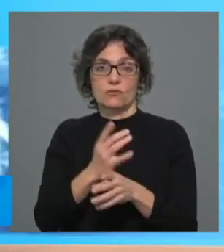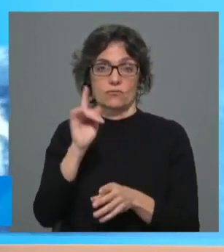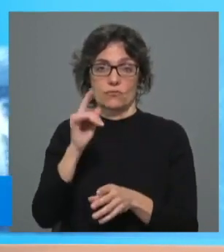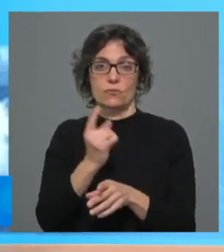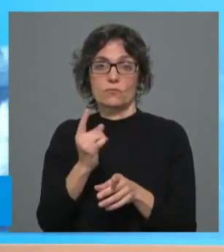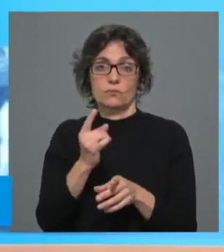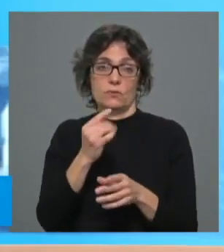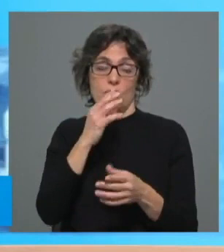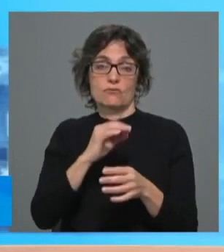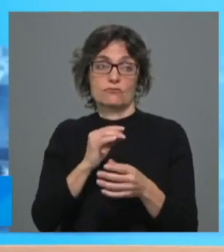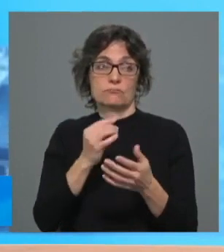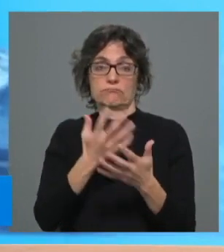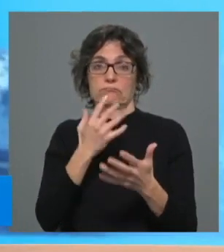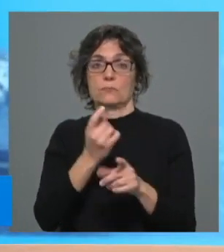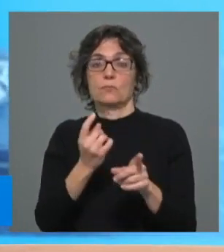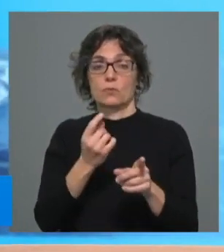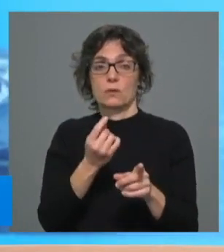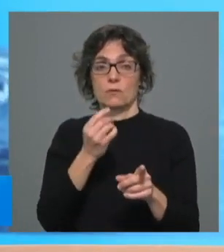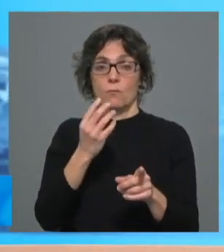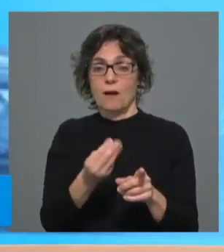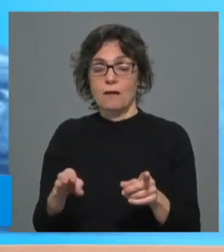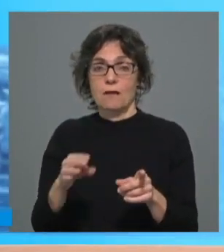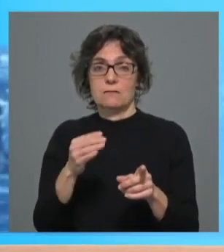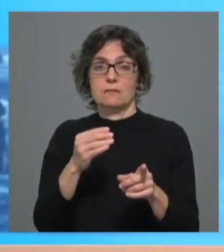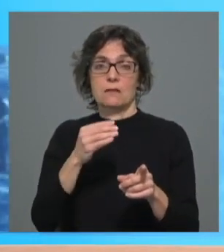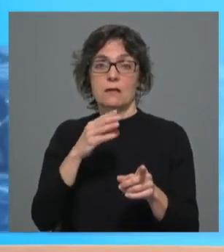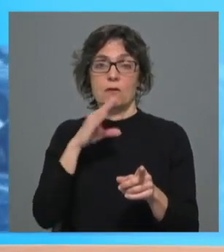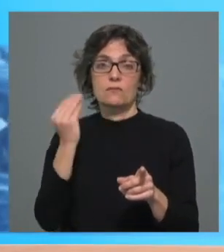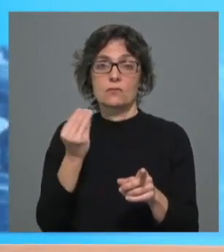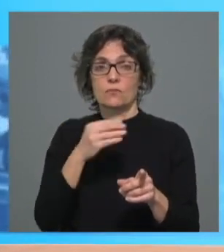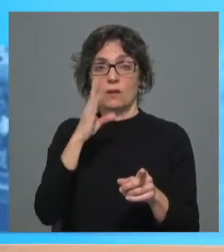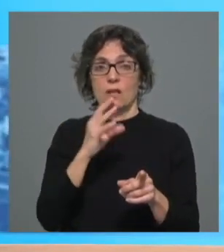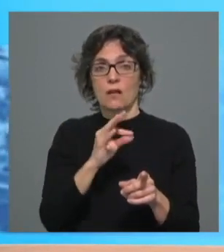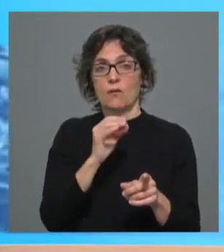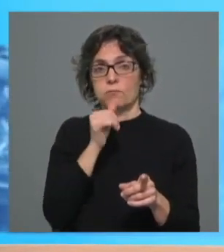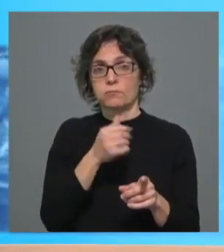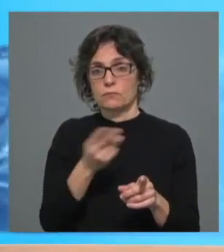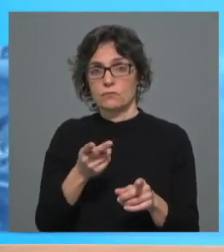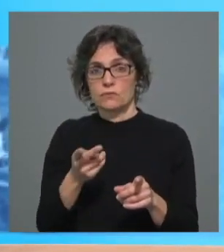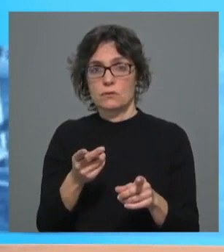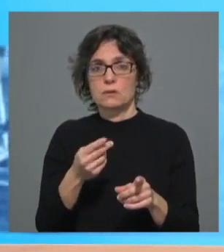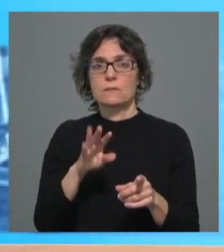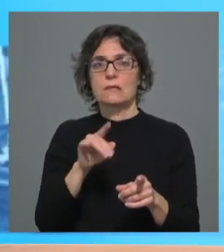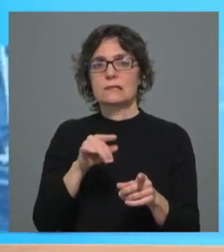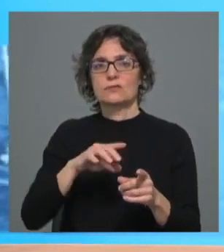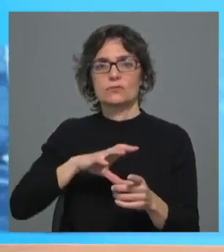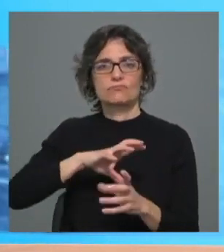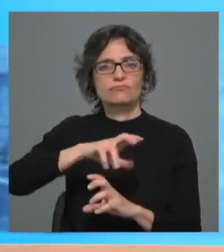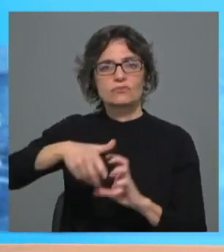os dois mortos não é uma criança uma adolescente de 14 anos mas a tragédia é um fluxo